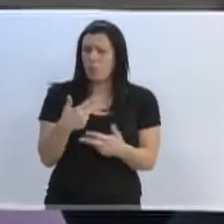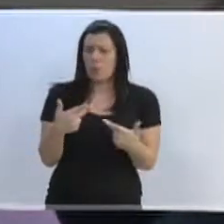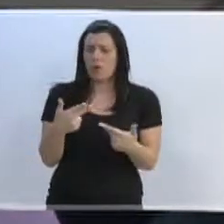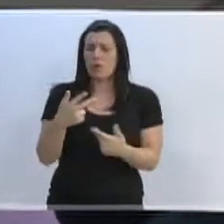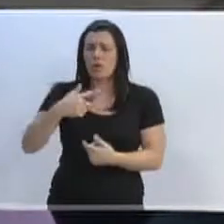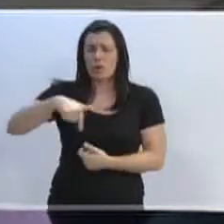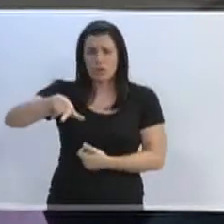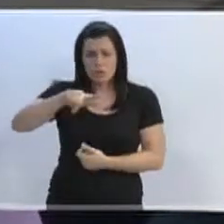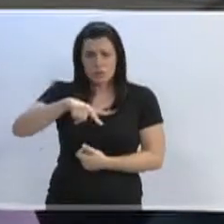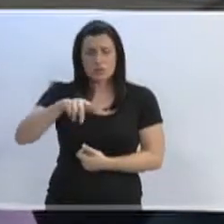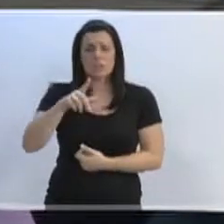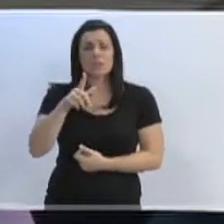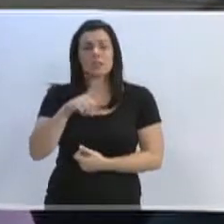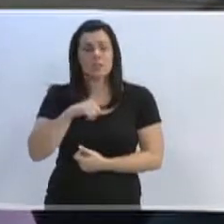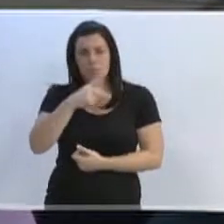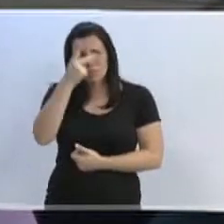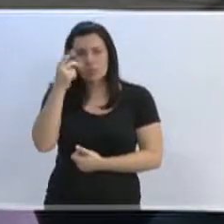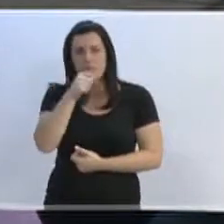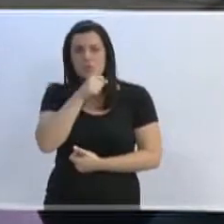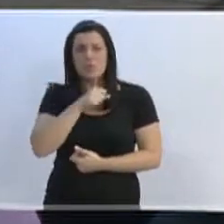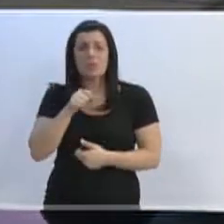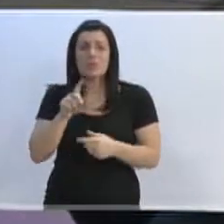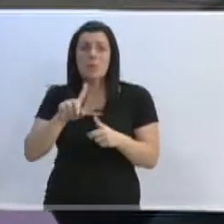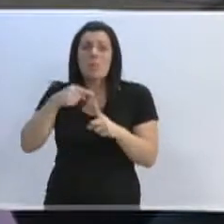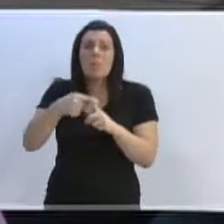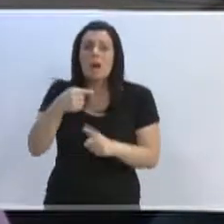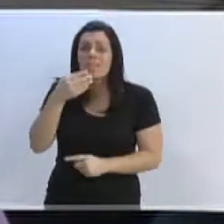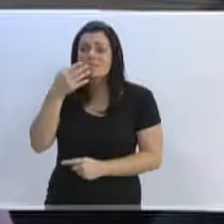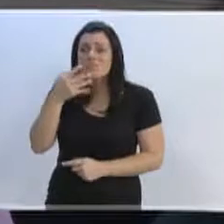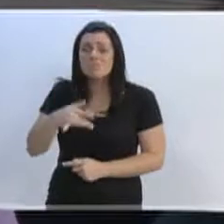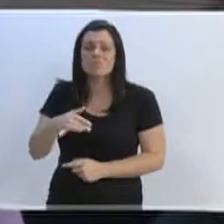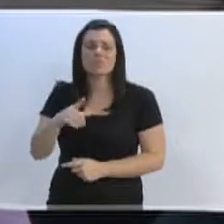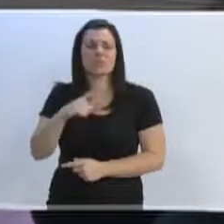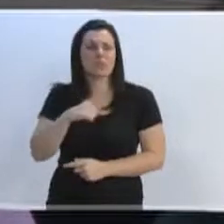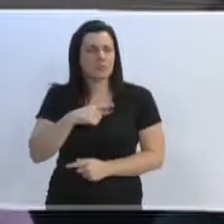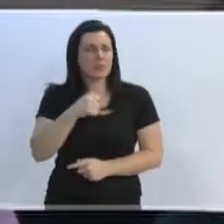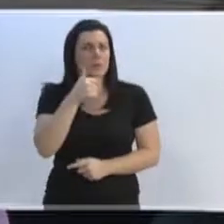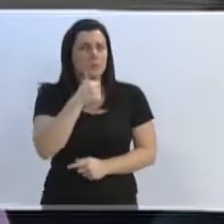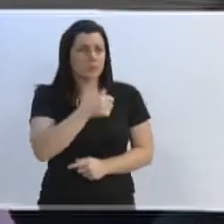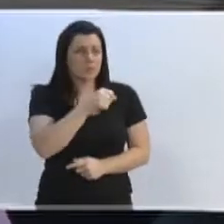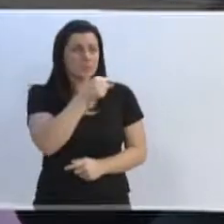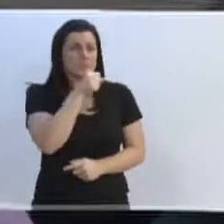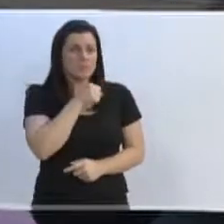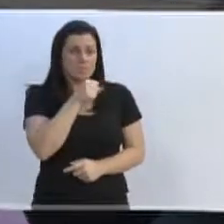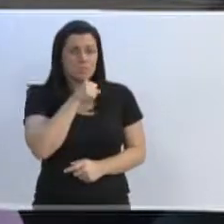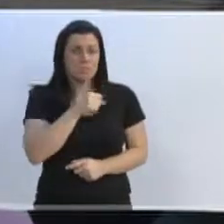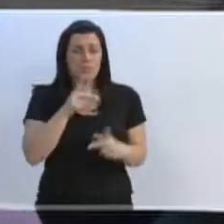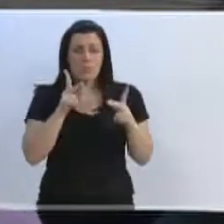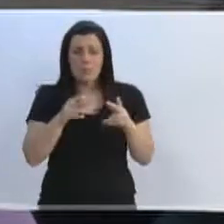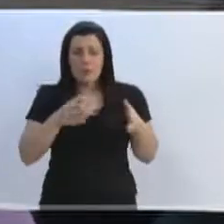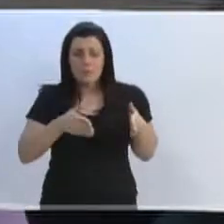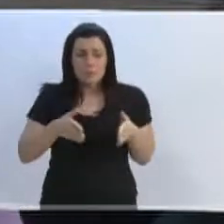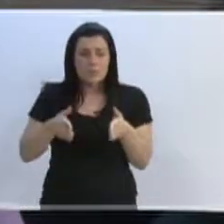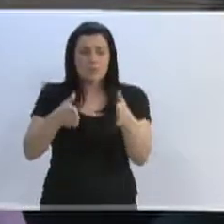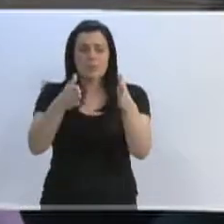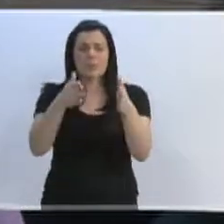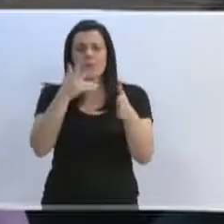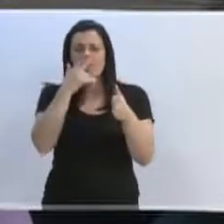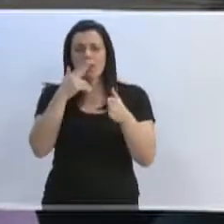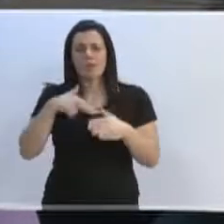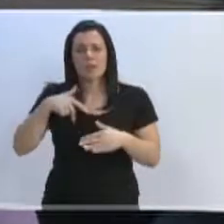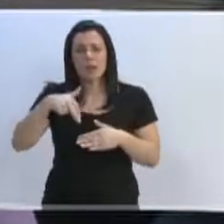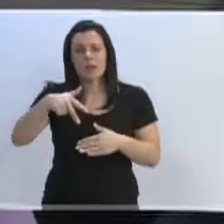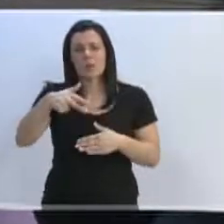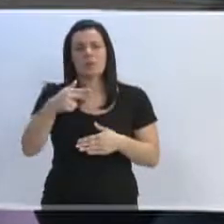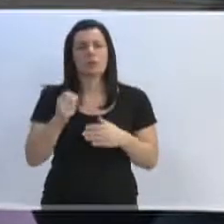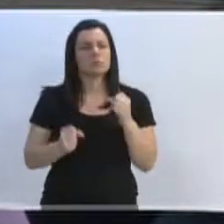senhores de certa idade, muitas crianças. Com certeza, tem as senhoras também que passam nesse mesmo trajeto, fazendo Cooper, tem as crianças que